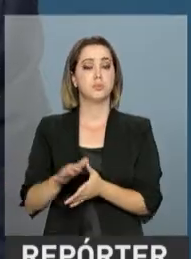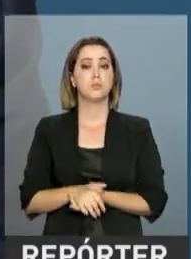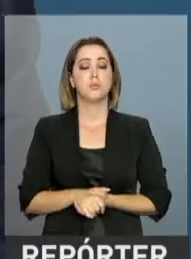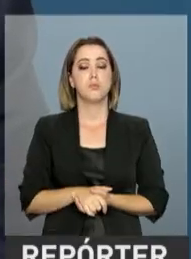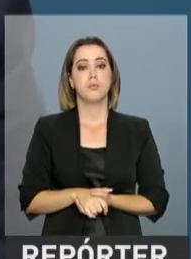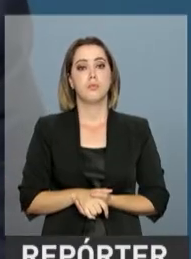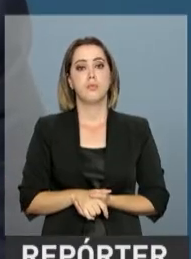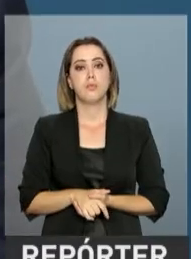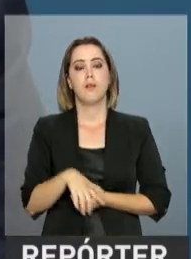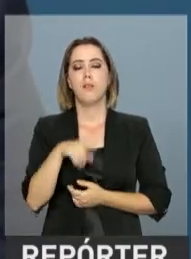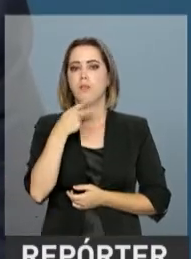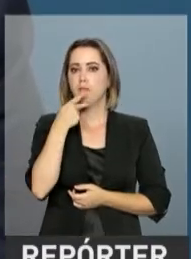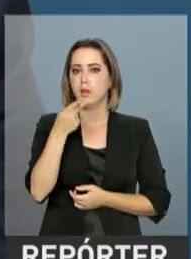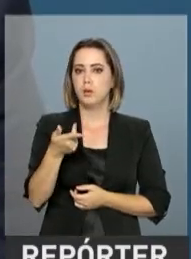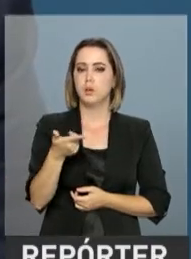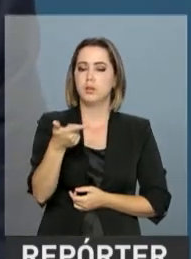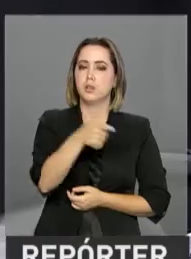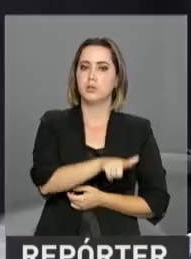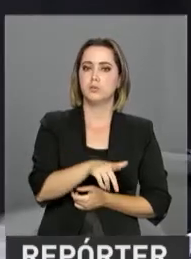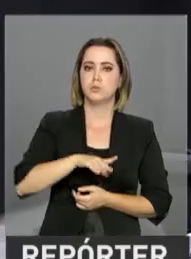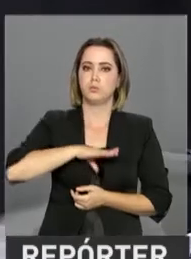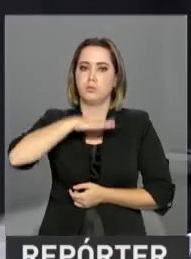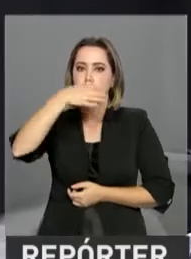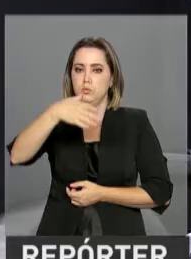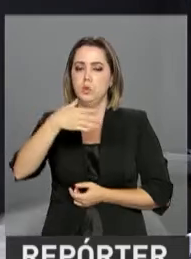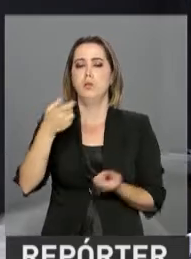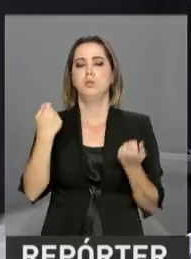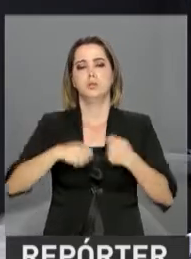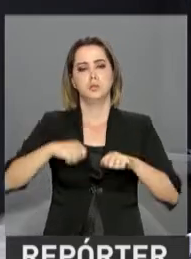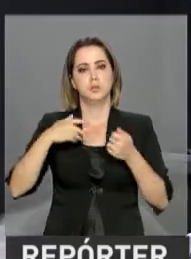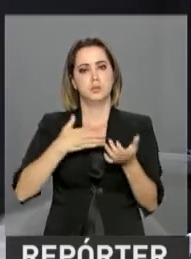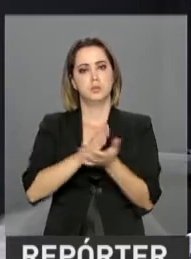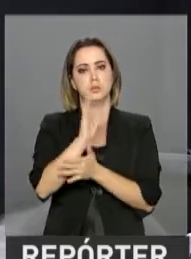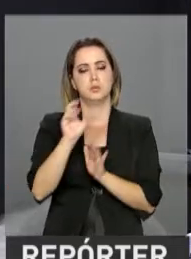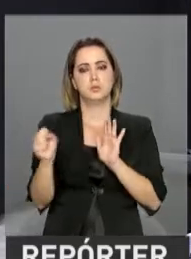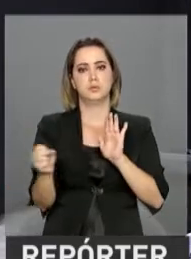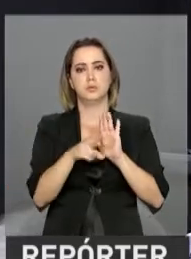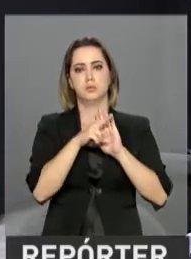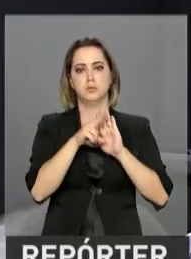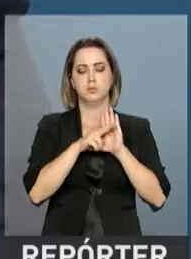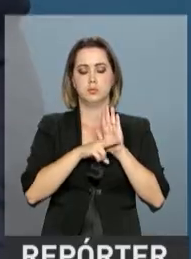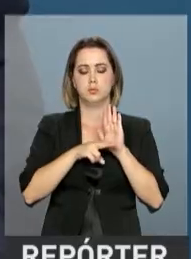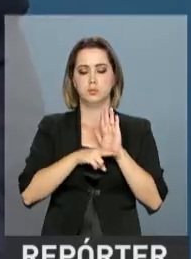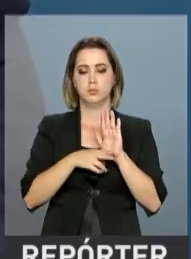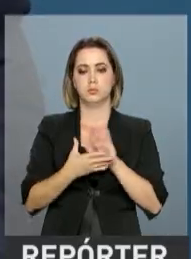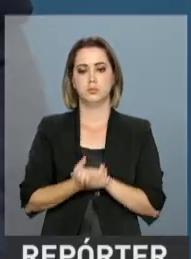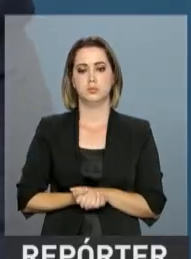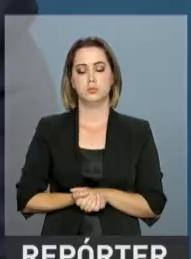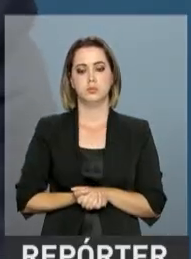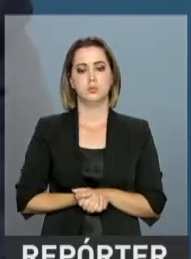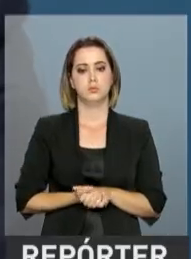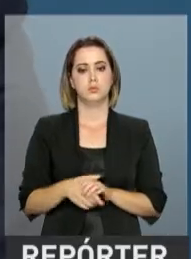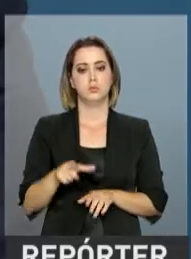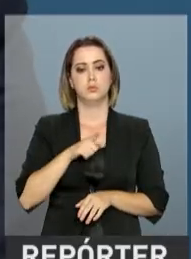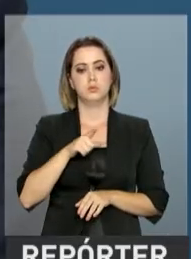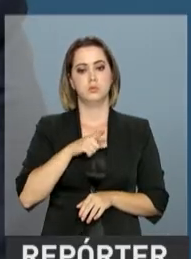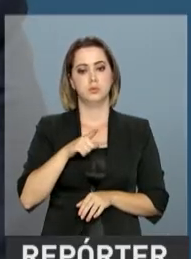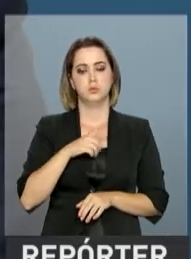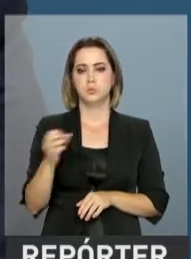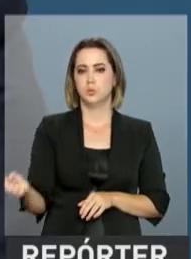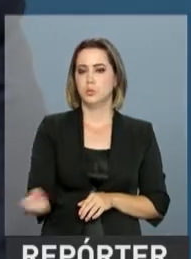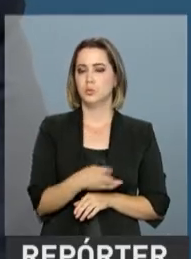a falar em coragem e ousadia ea defender a aprovação da reforma da previdência mas temos uma nova realidade demográfica